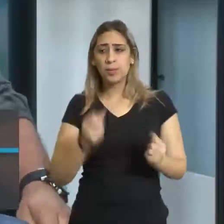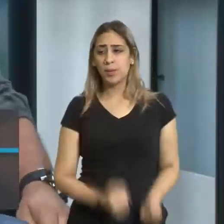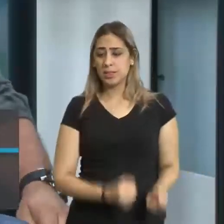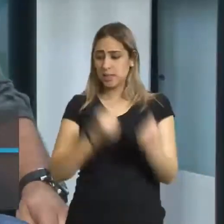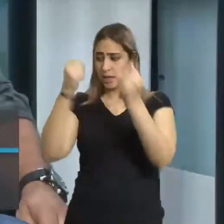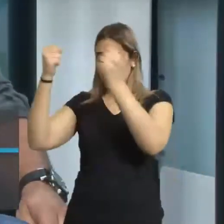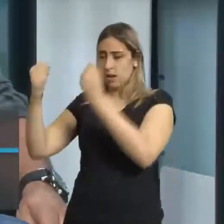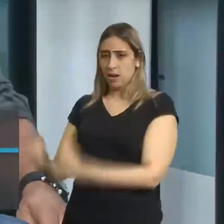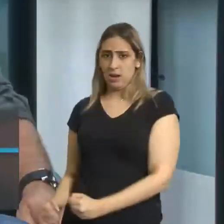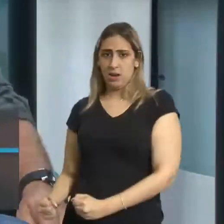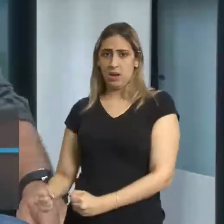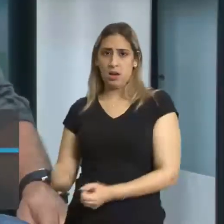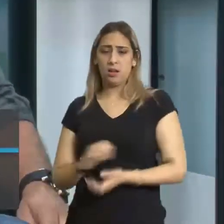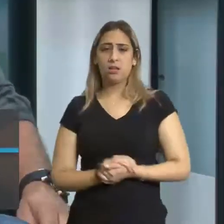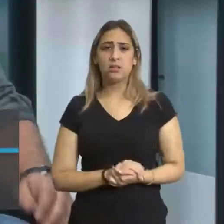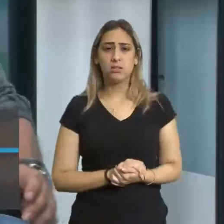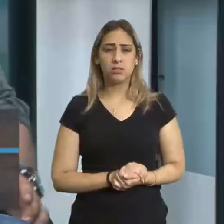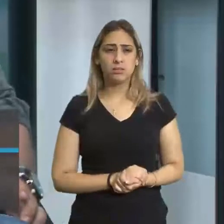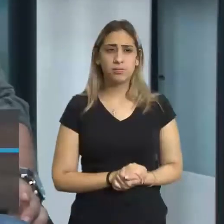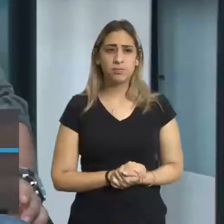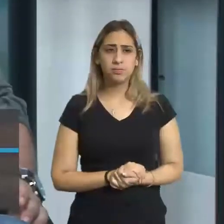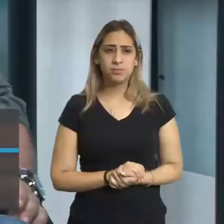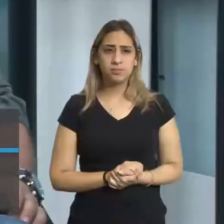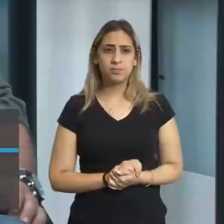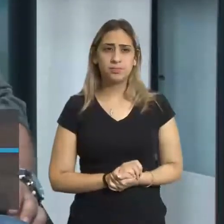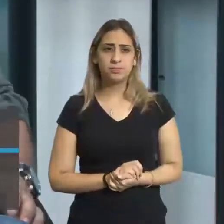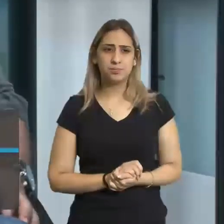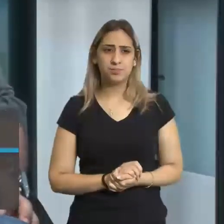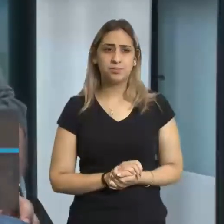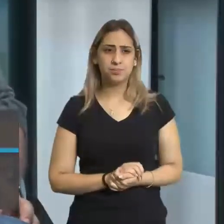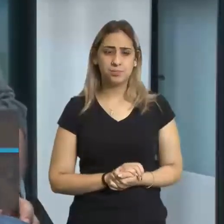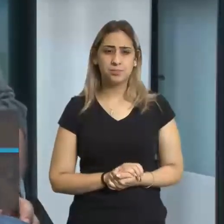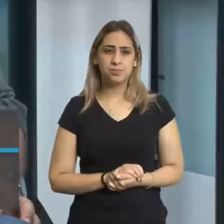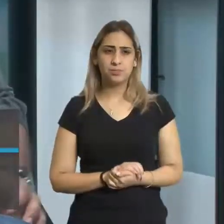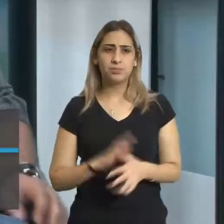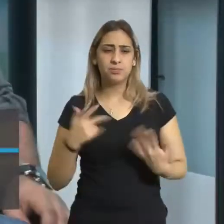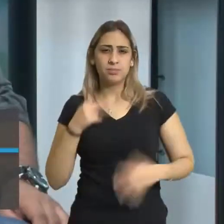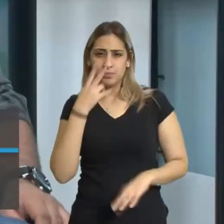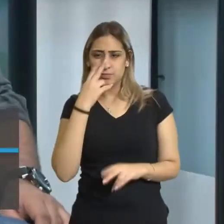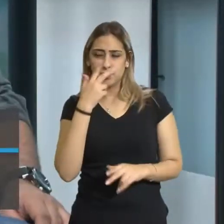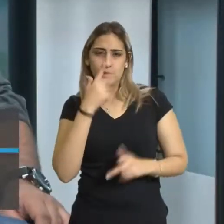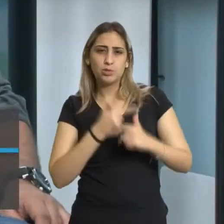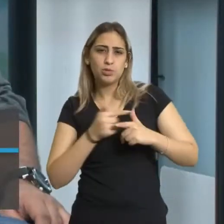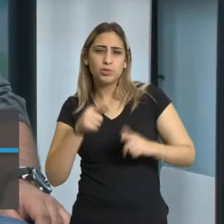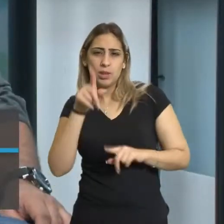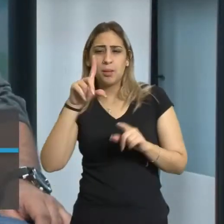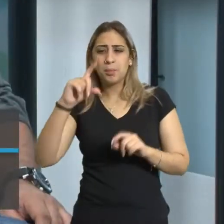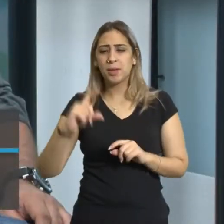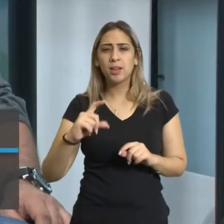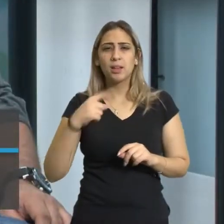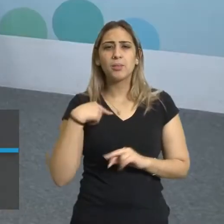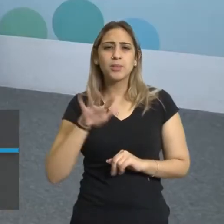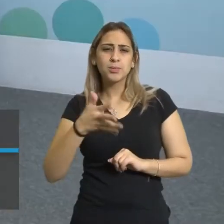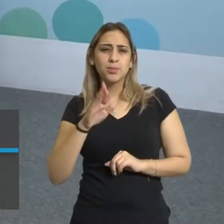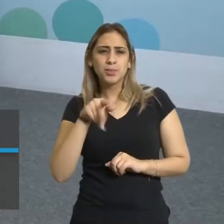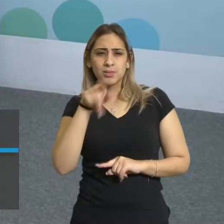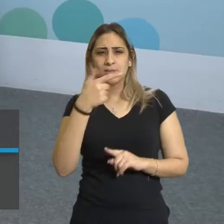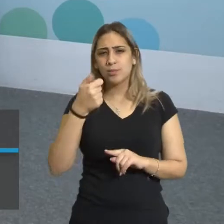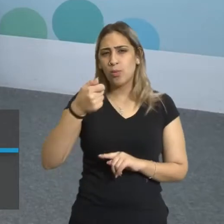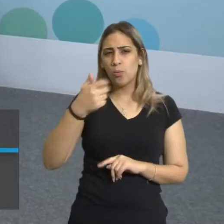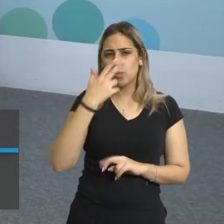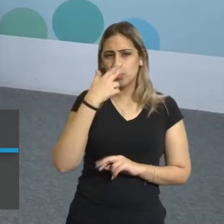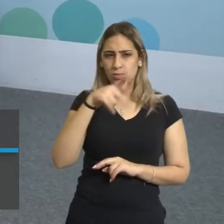carregada durante a caça era um amuleto e vai ser lote né ela era pequenininha assim né Mais ou menos o tamanho de